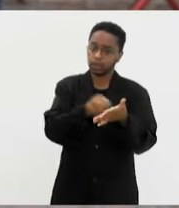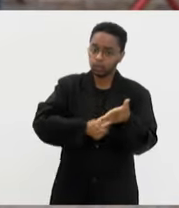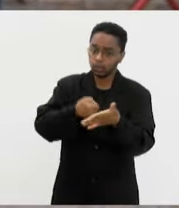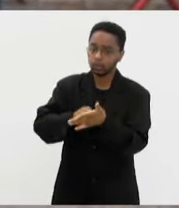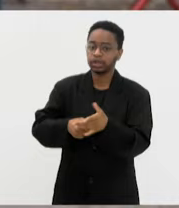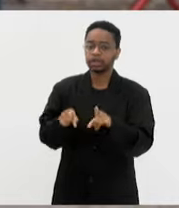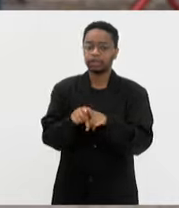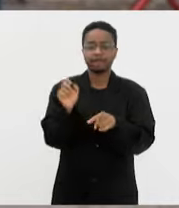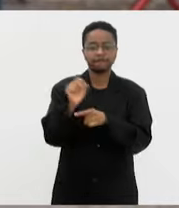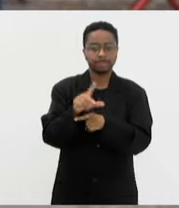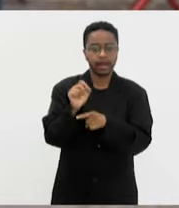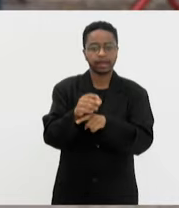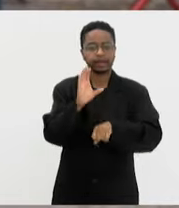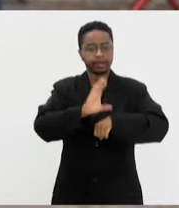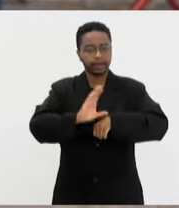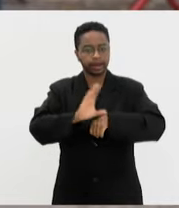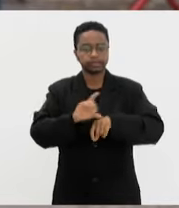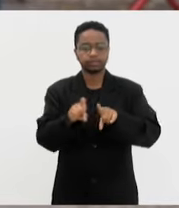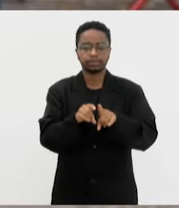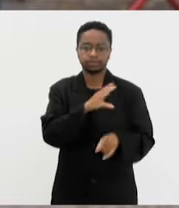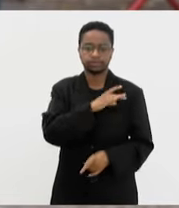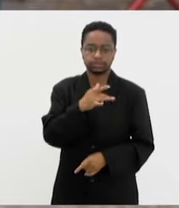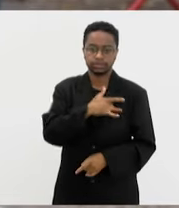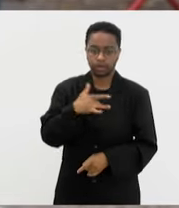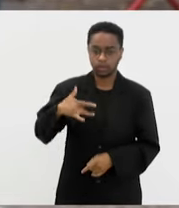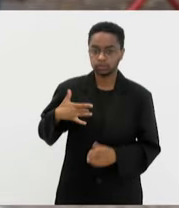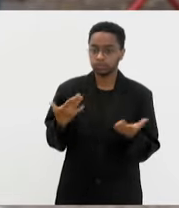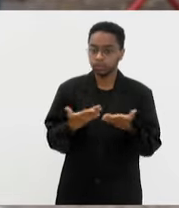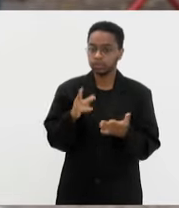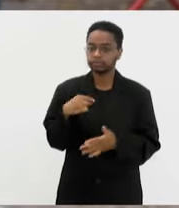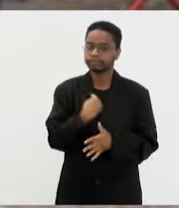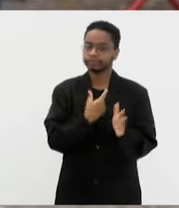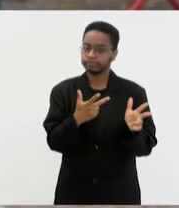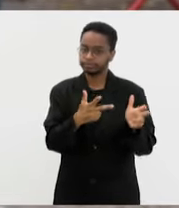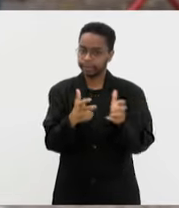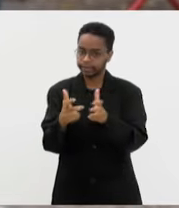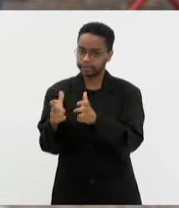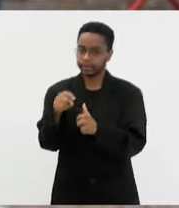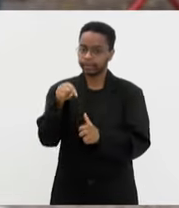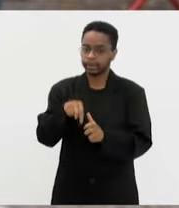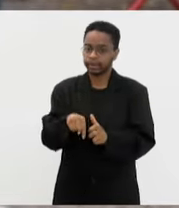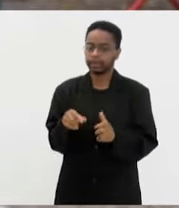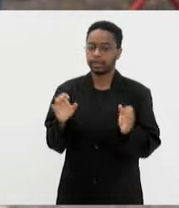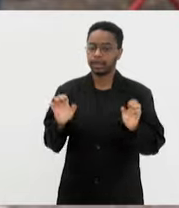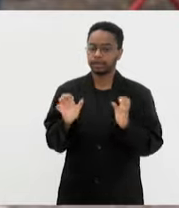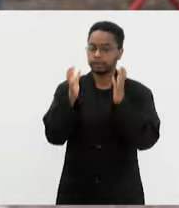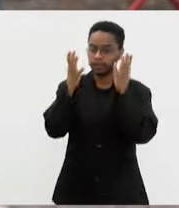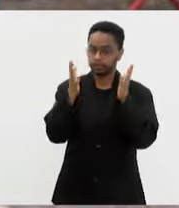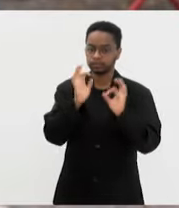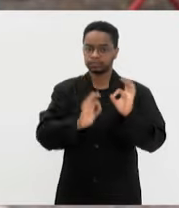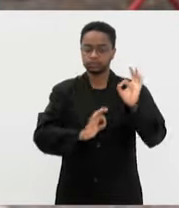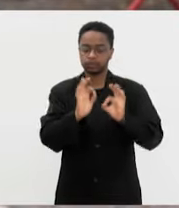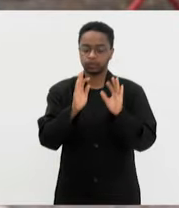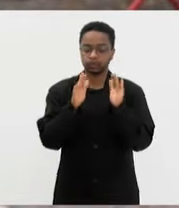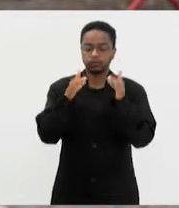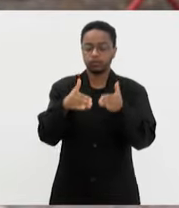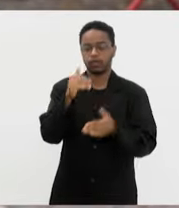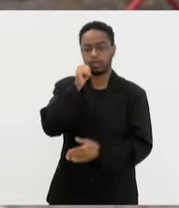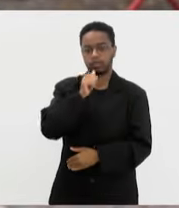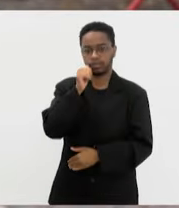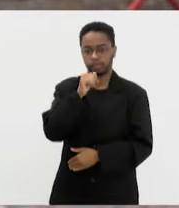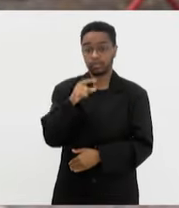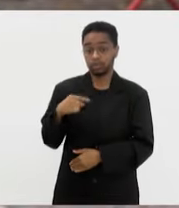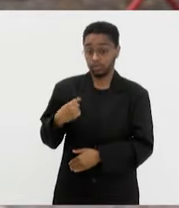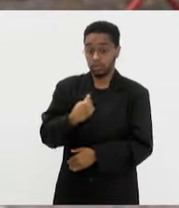creche, saúde, tudo isso a gente vê hoje nesse grande evento feito para as mulheres. Né? Somos